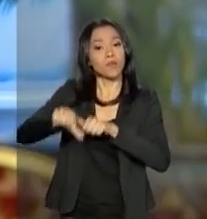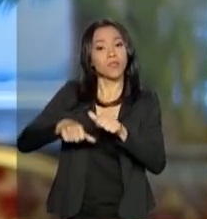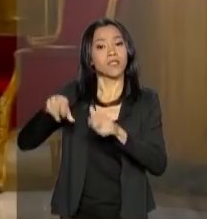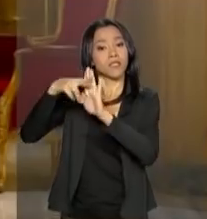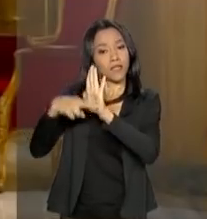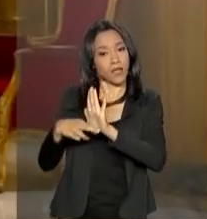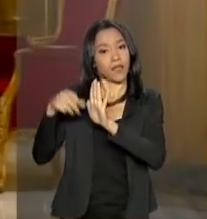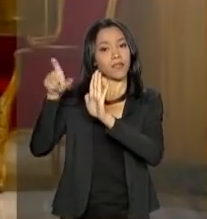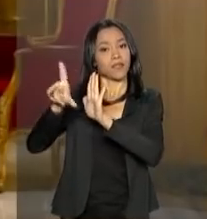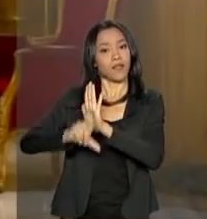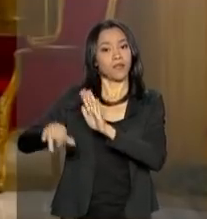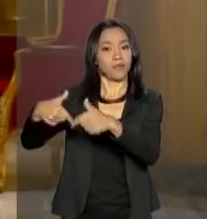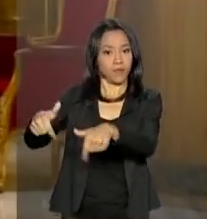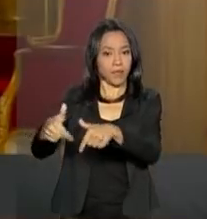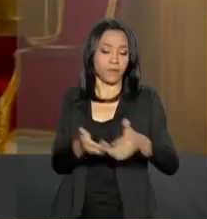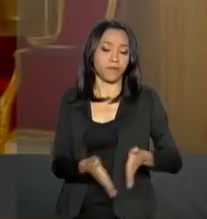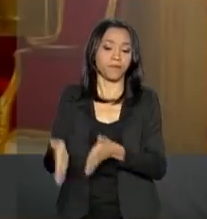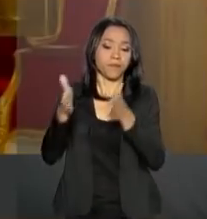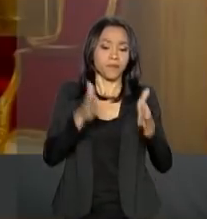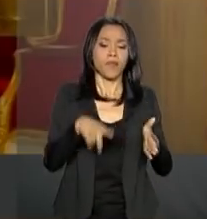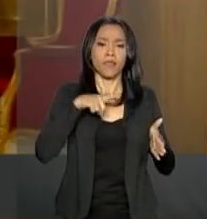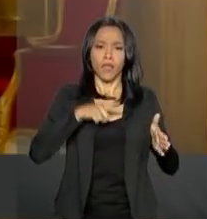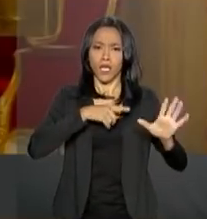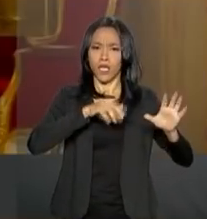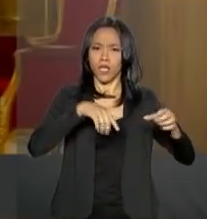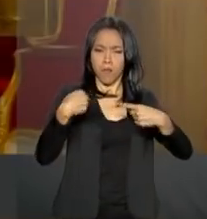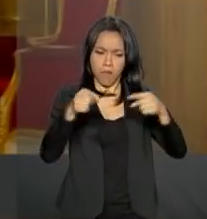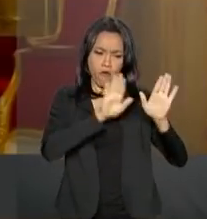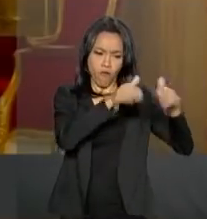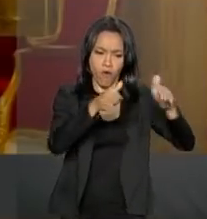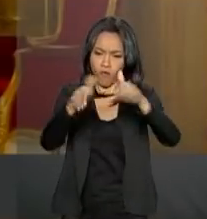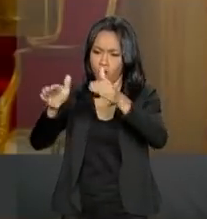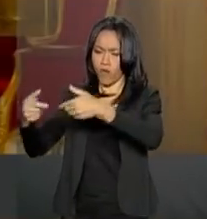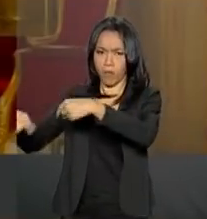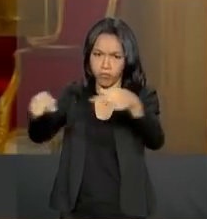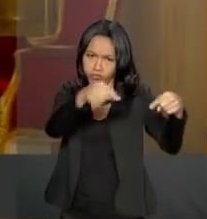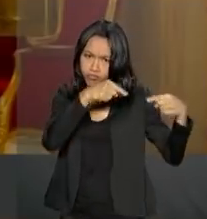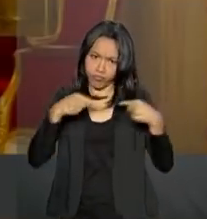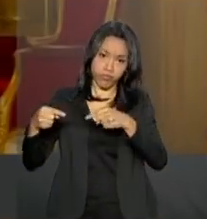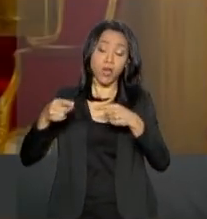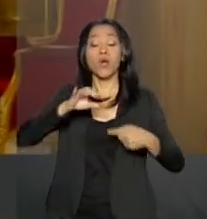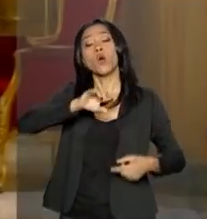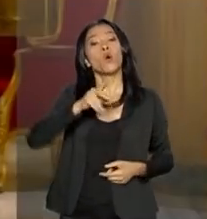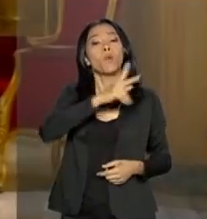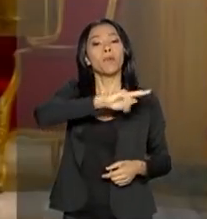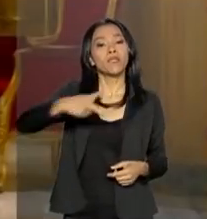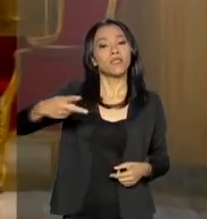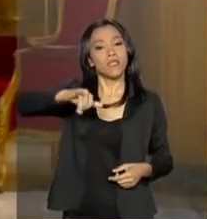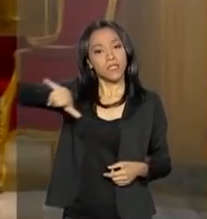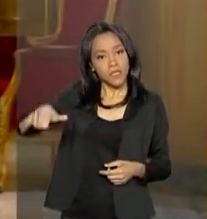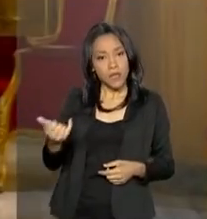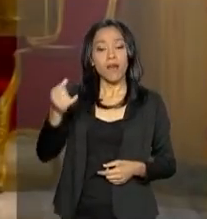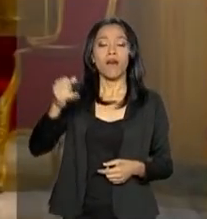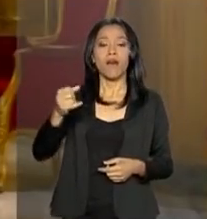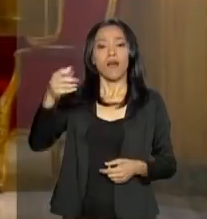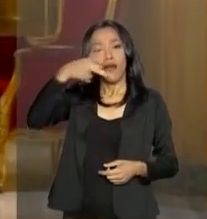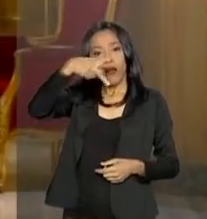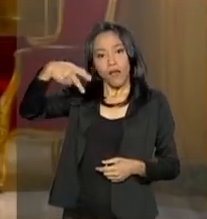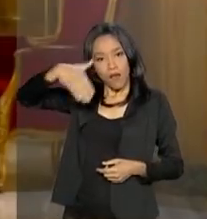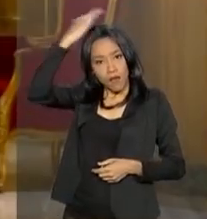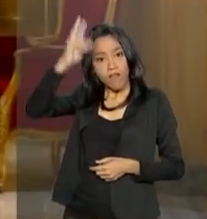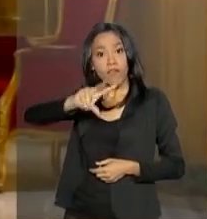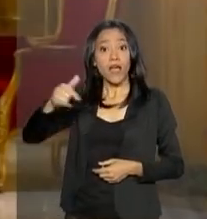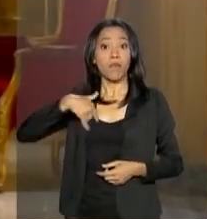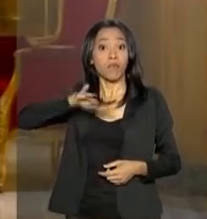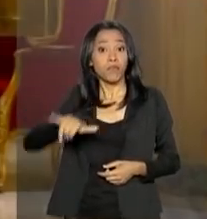trabalhista além dos fóruns de debates o presidente Michel Temer deve aproveitar a viagem para reuniões bilaterais com